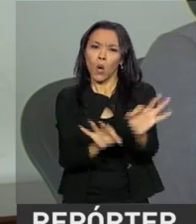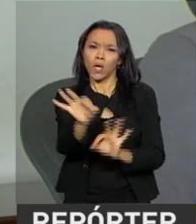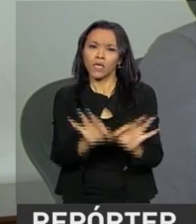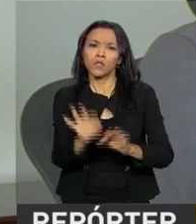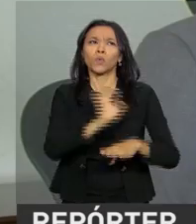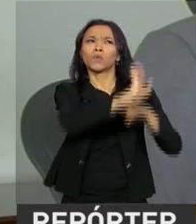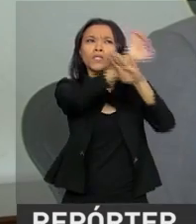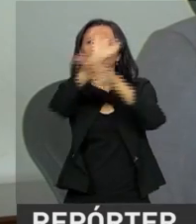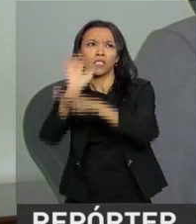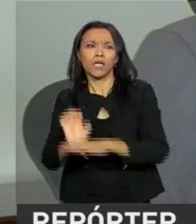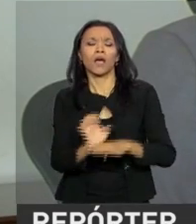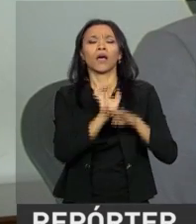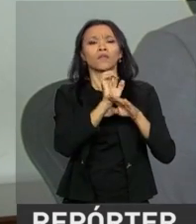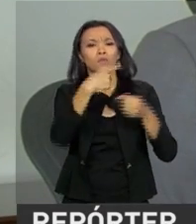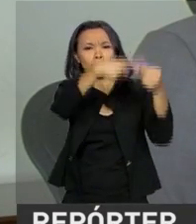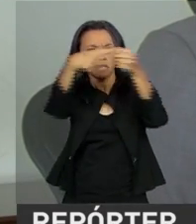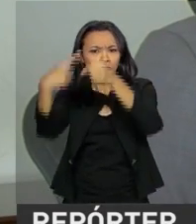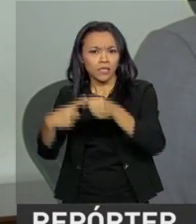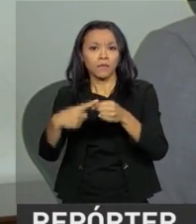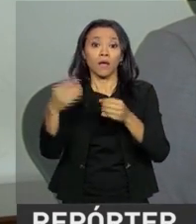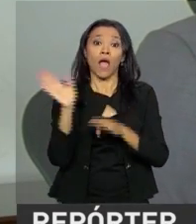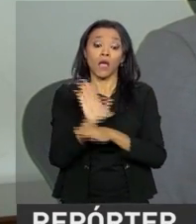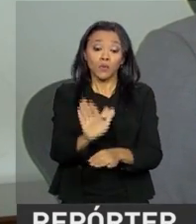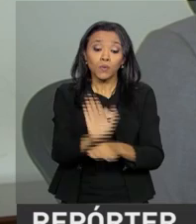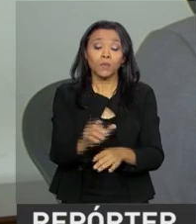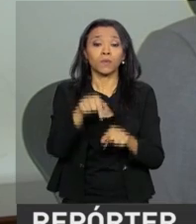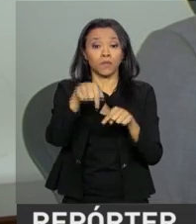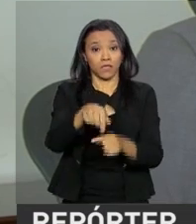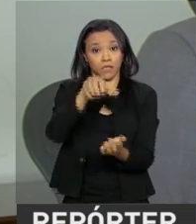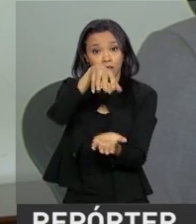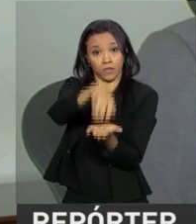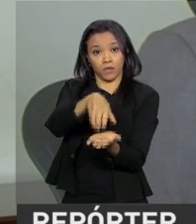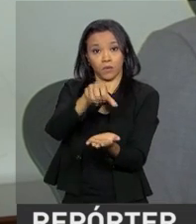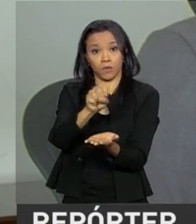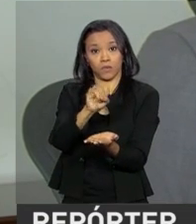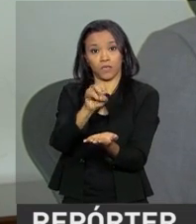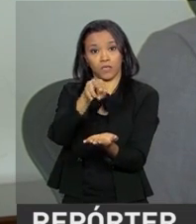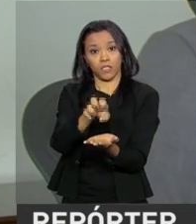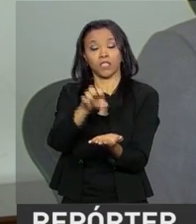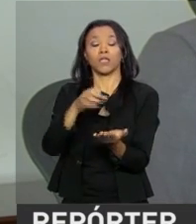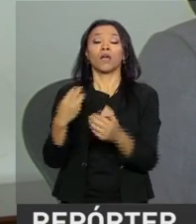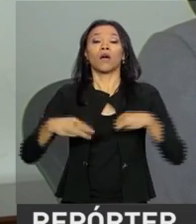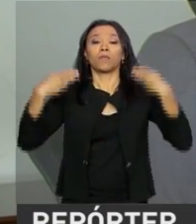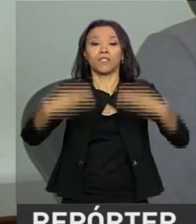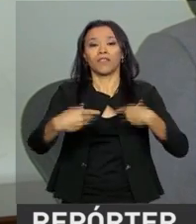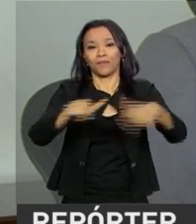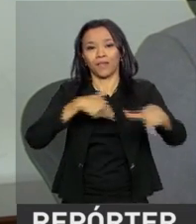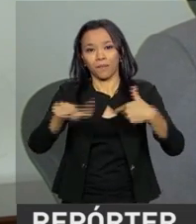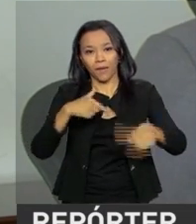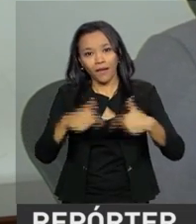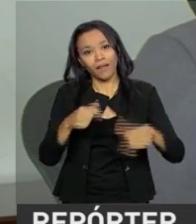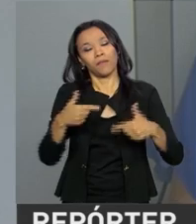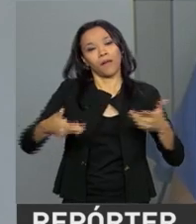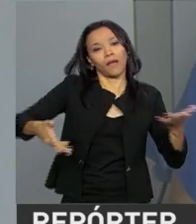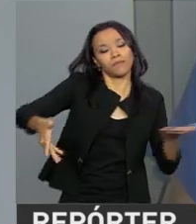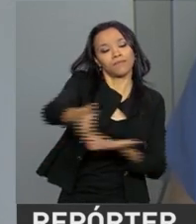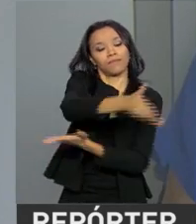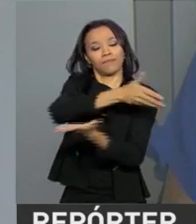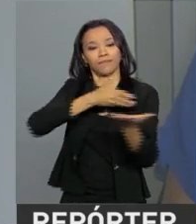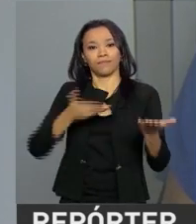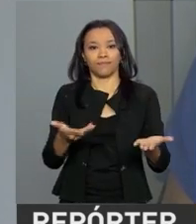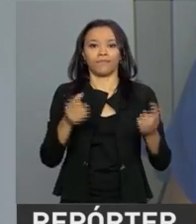e municipais. Ele ajuda o Ministério do Trabalho a ter uma maior capilaridade no atendimento ao trabalhador.